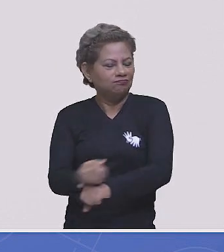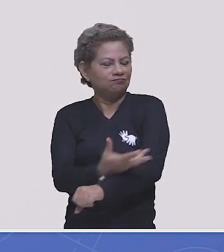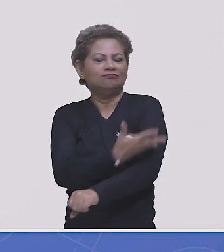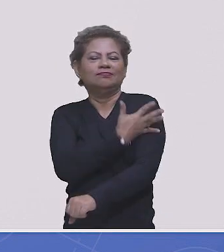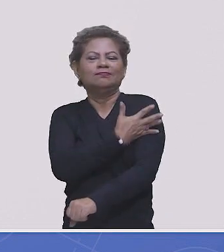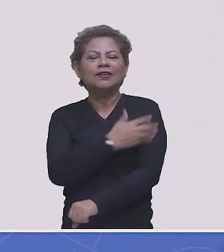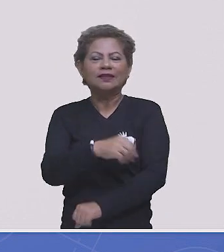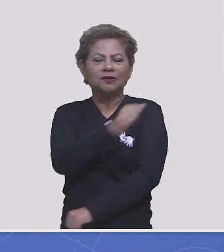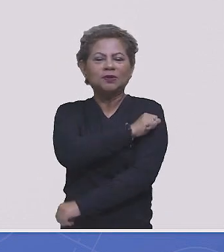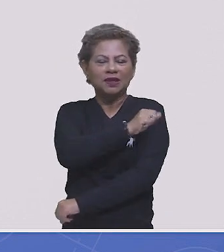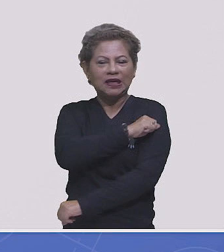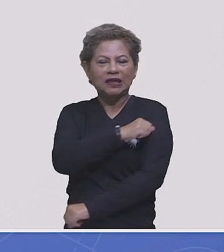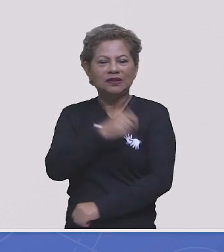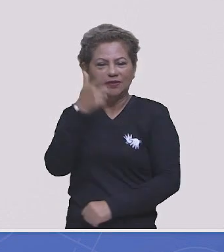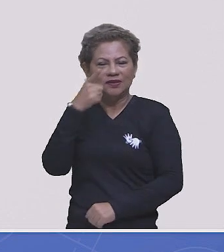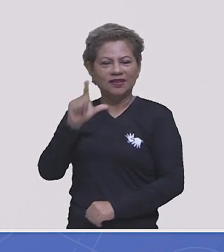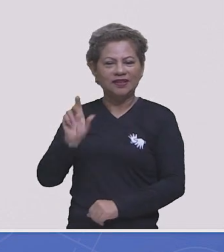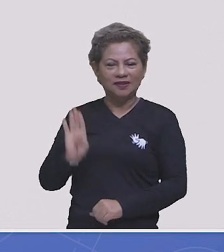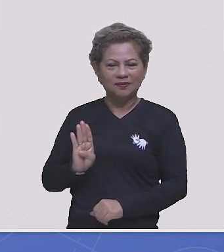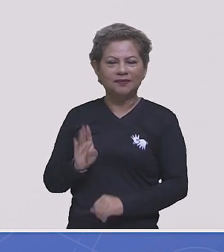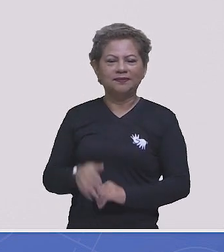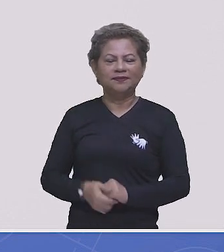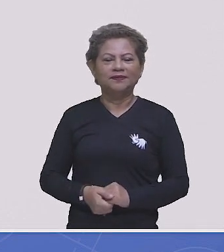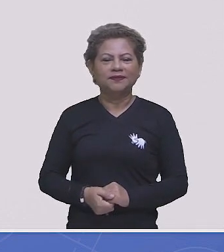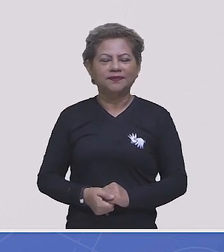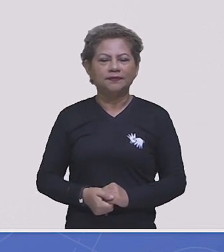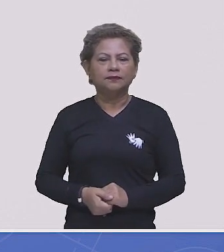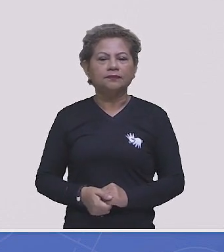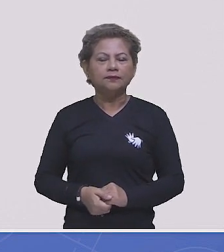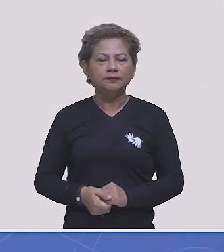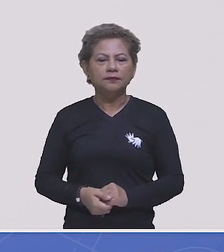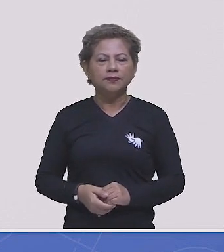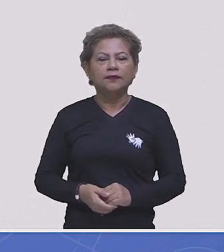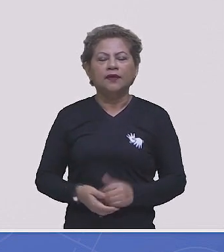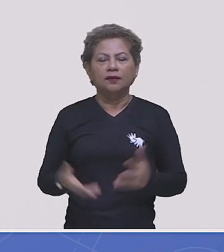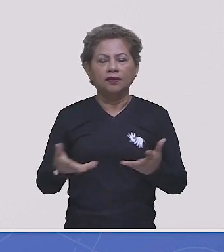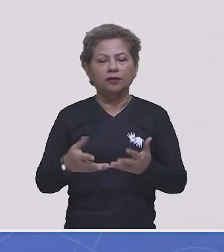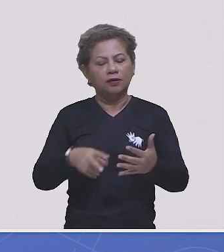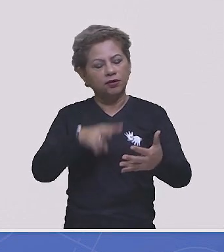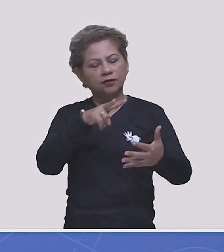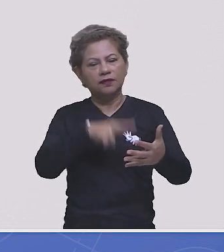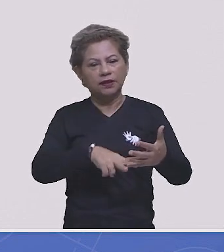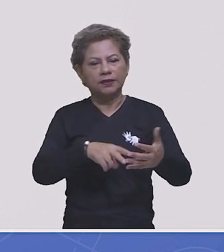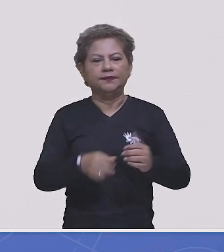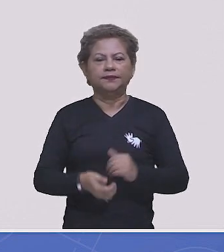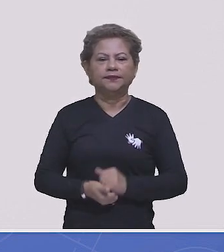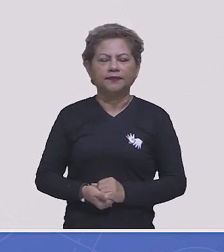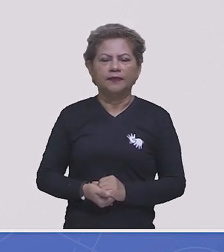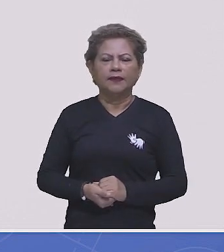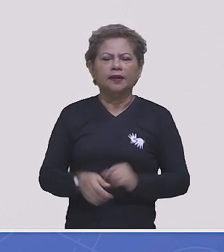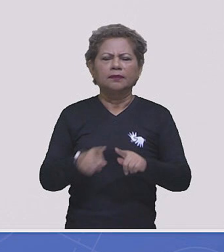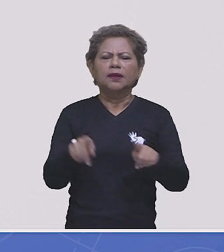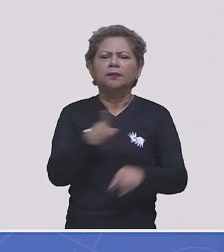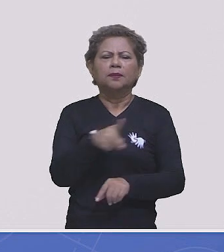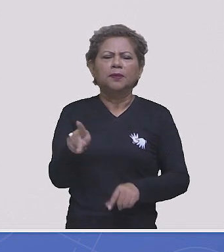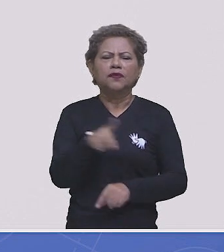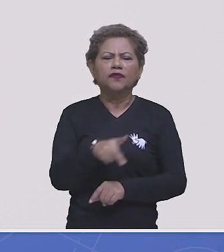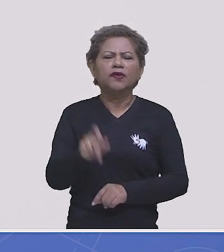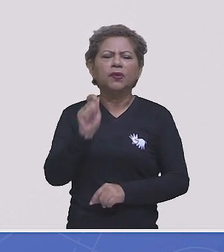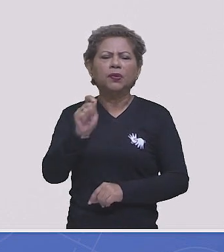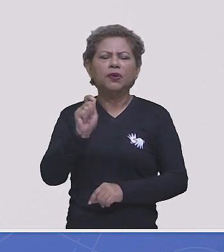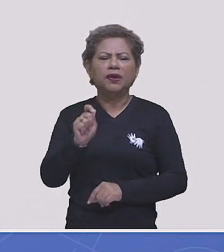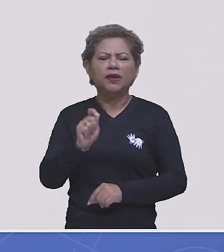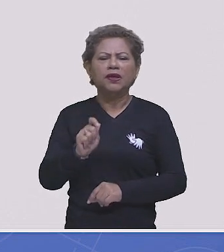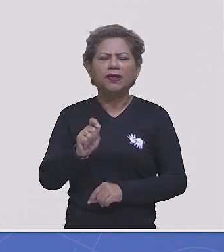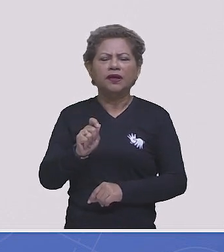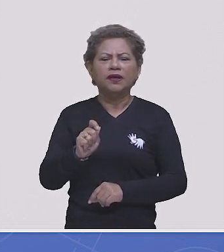alternativa 2 não é a verdadeira. Vamos lá? A alternativa 2, ela falava sobre os aquedutos. Mas, professora, o que eram os